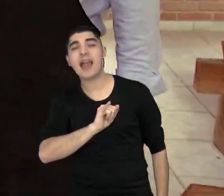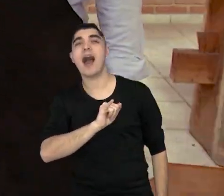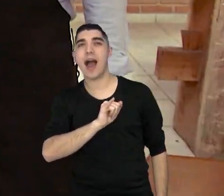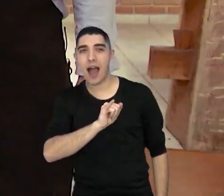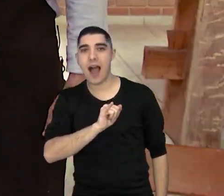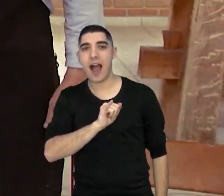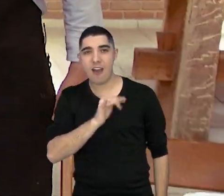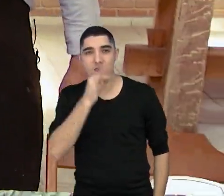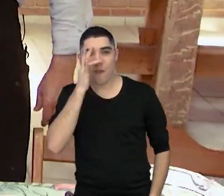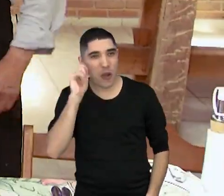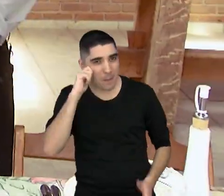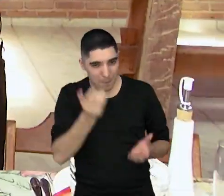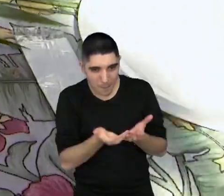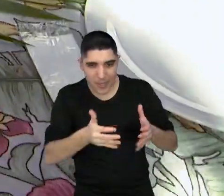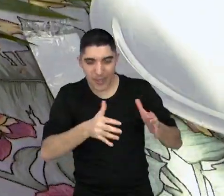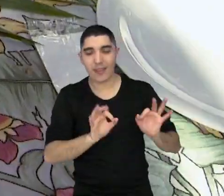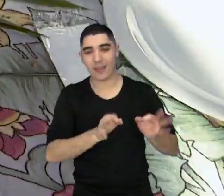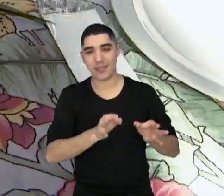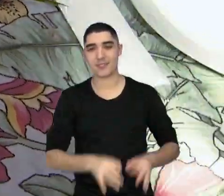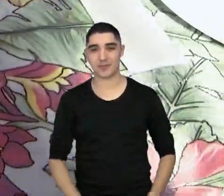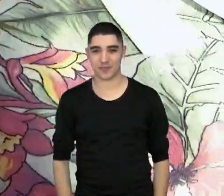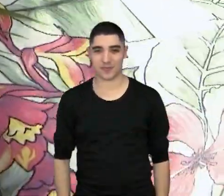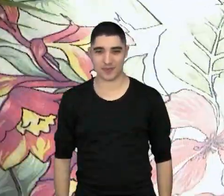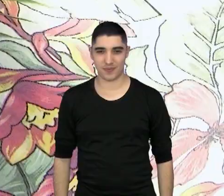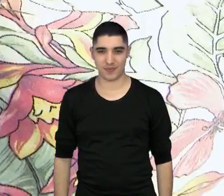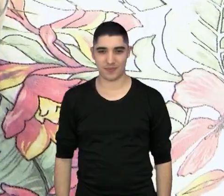da folha negra. Ótimo.